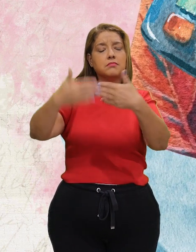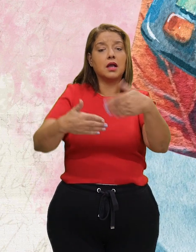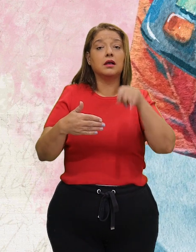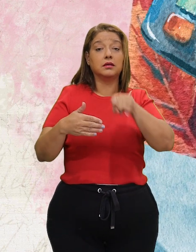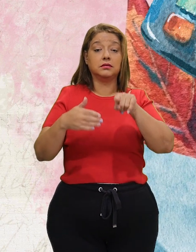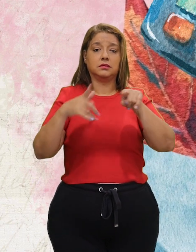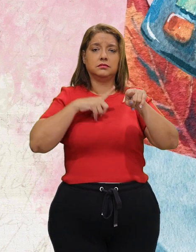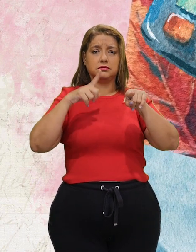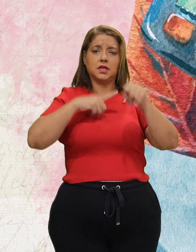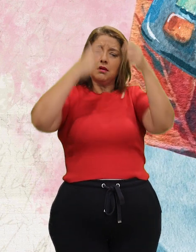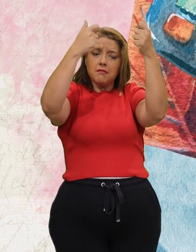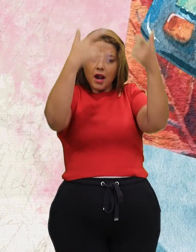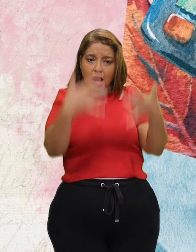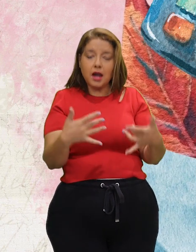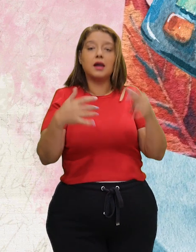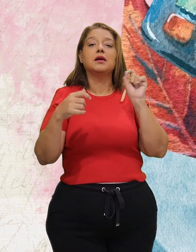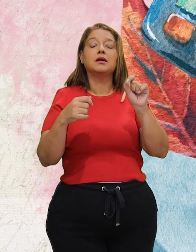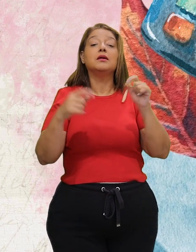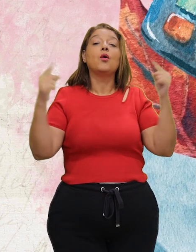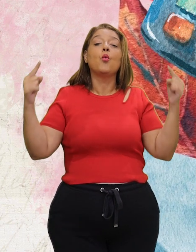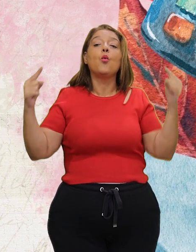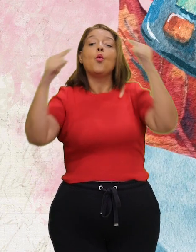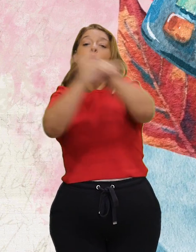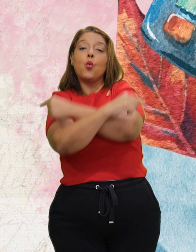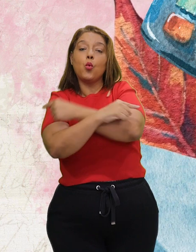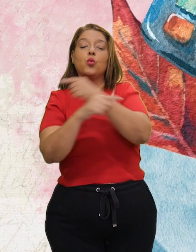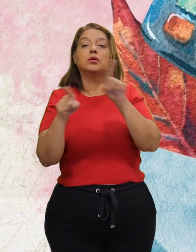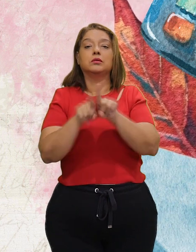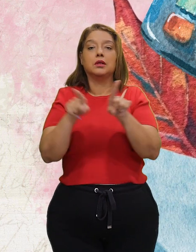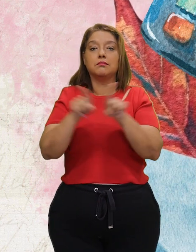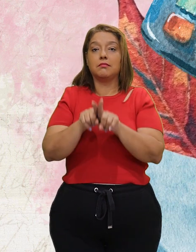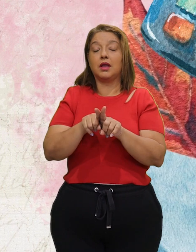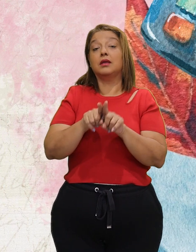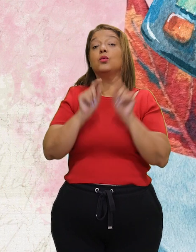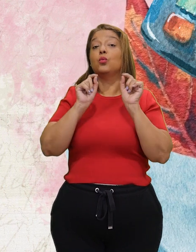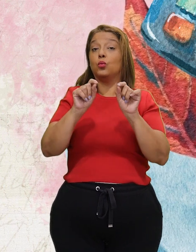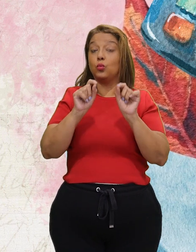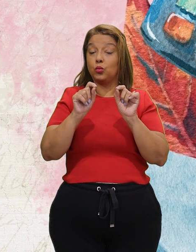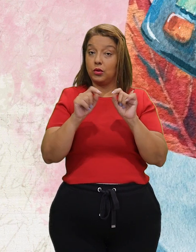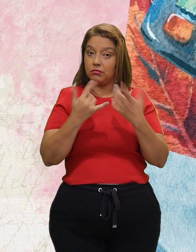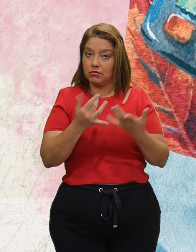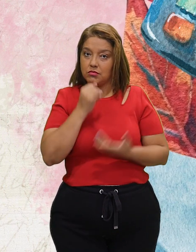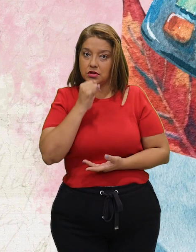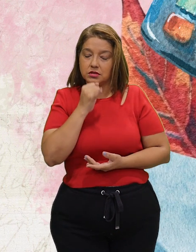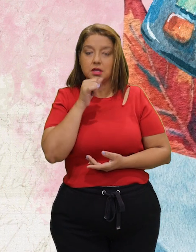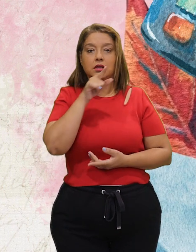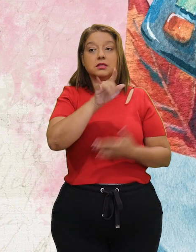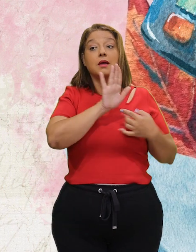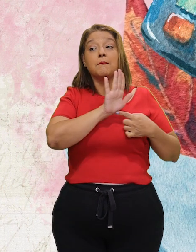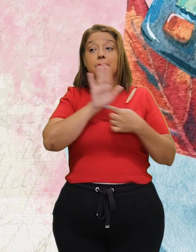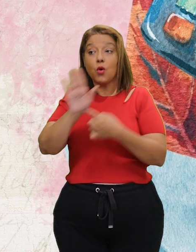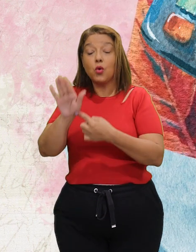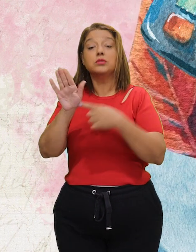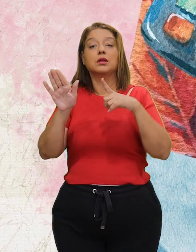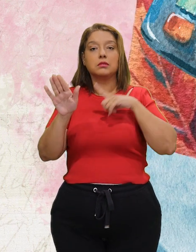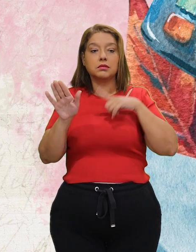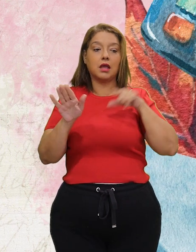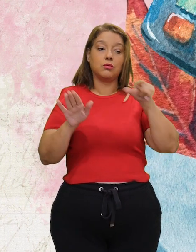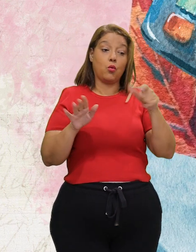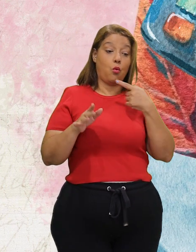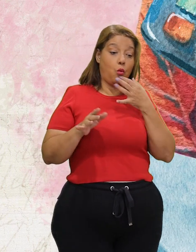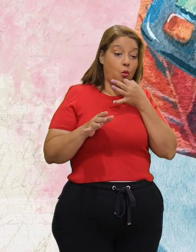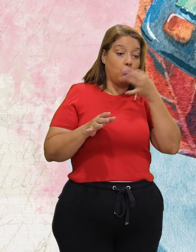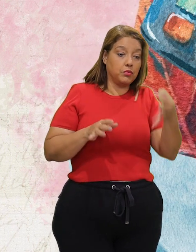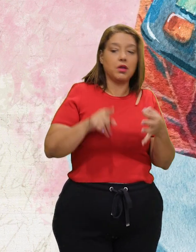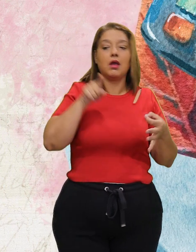contra-argumentos, ou seja, é importante reconhecer e abordar pontos de vista opostos em um parágrafo separado.